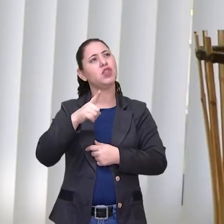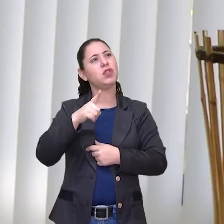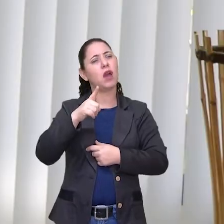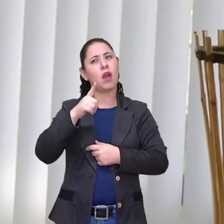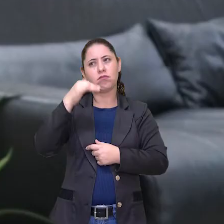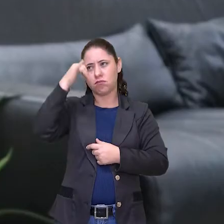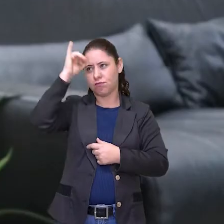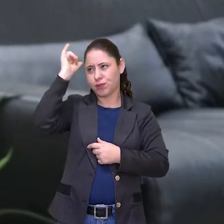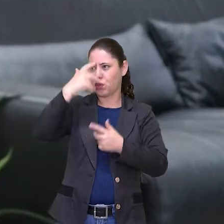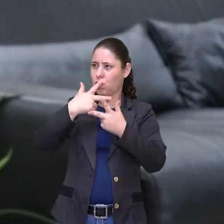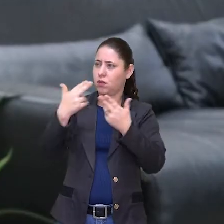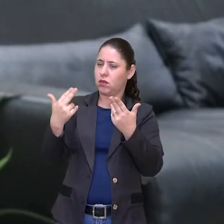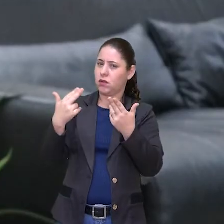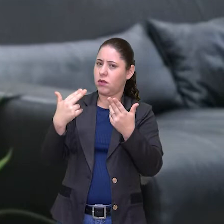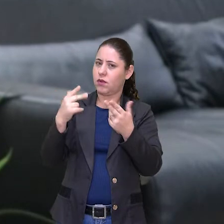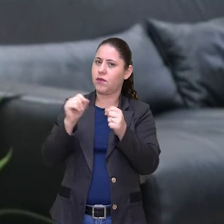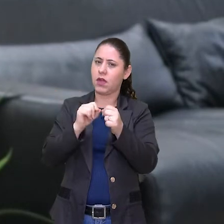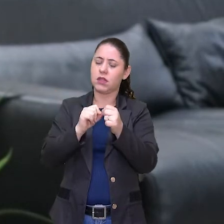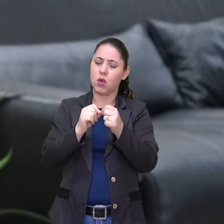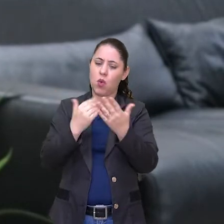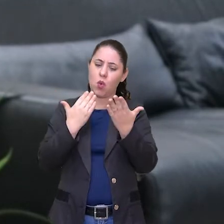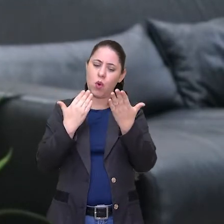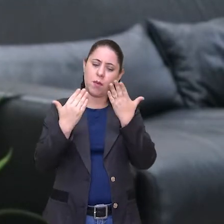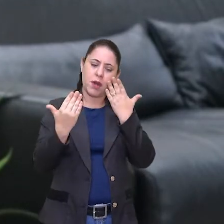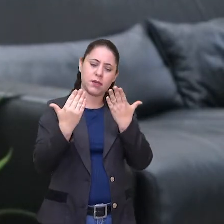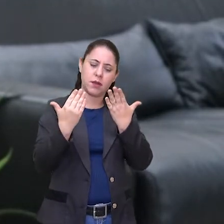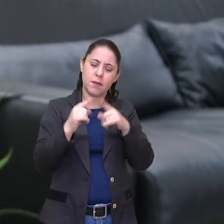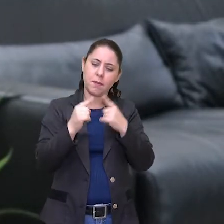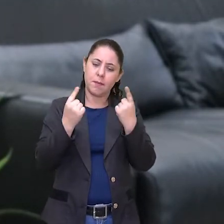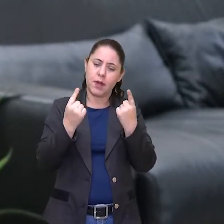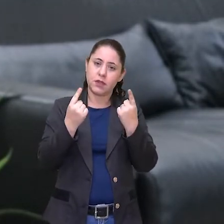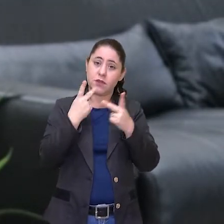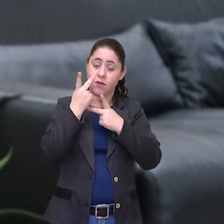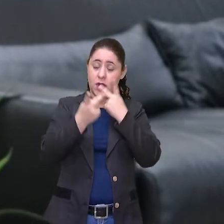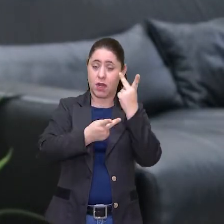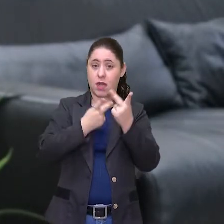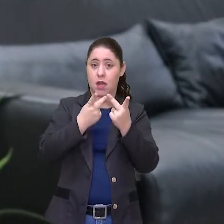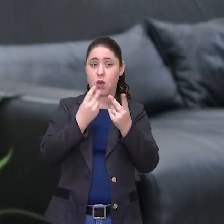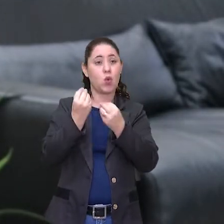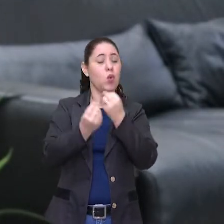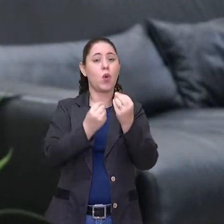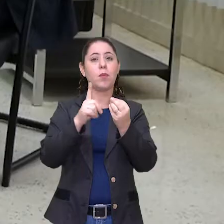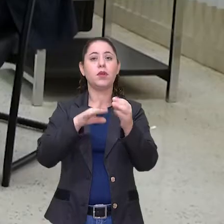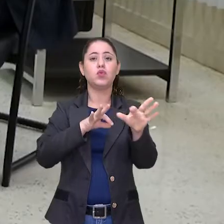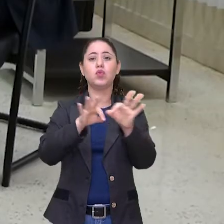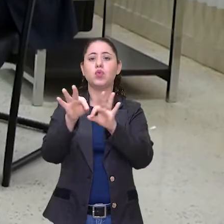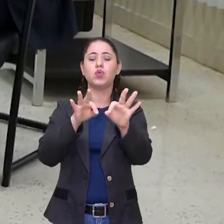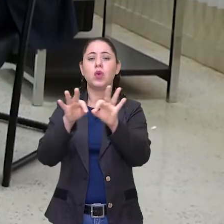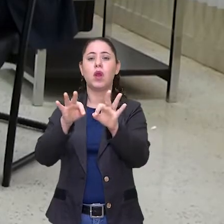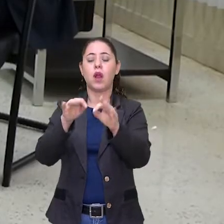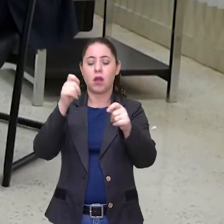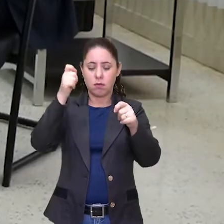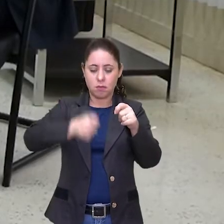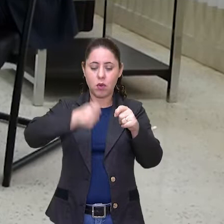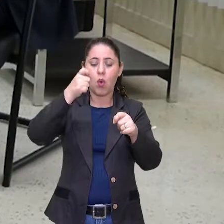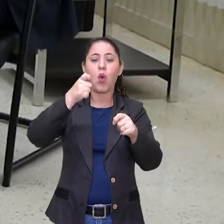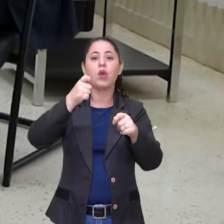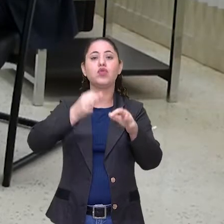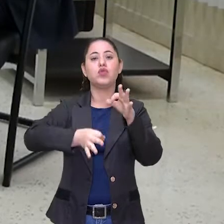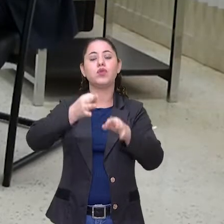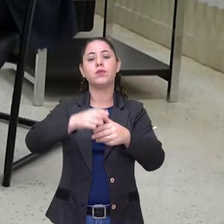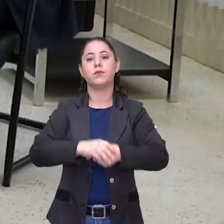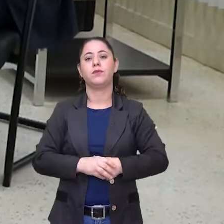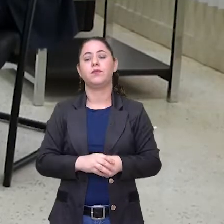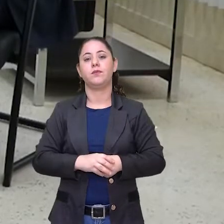de gado. Então, assim, claro que eu não quero fazer essa semelhança, mas falando de funcionamento mesmo, quem que organiza os leilões